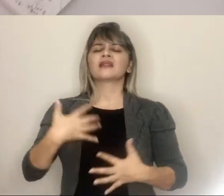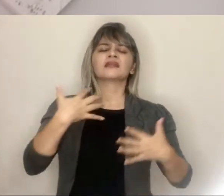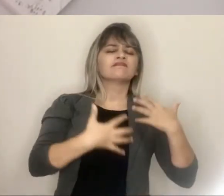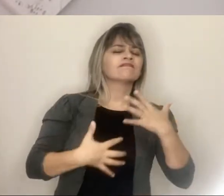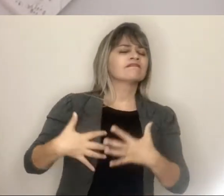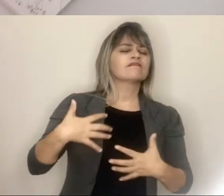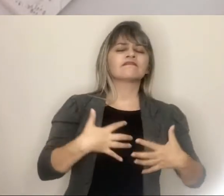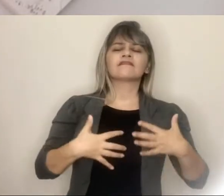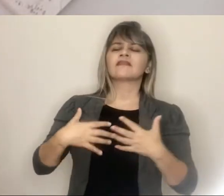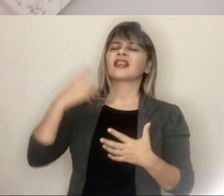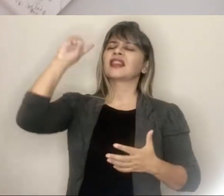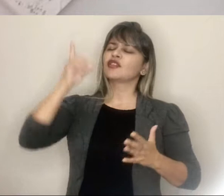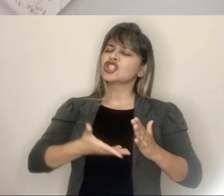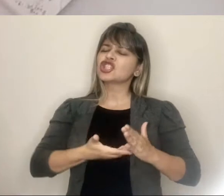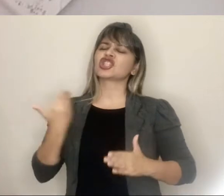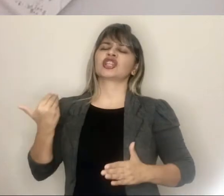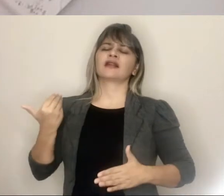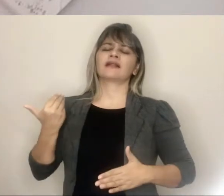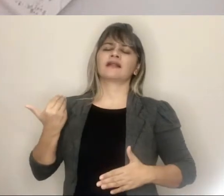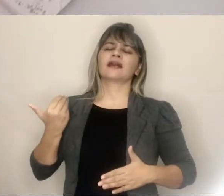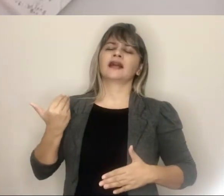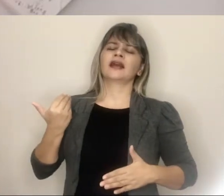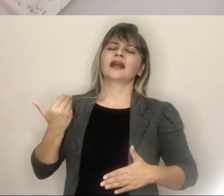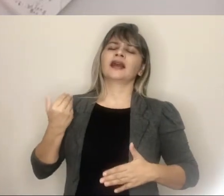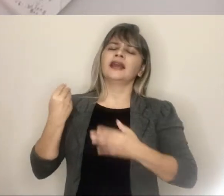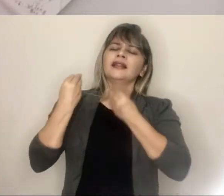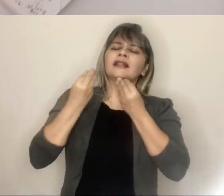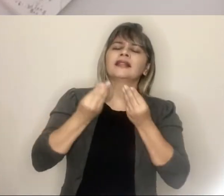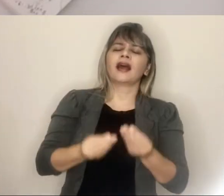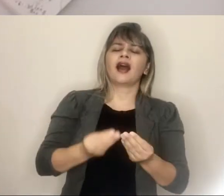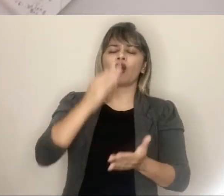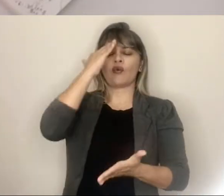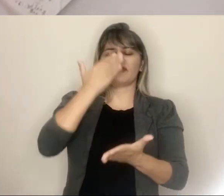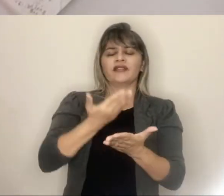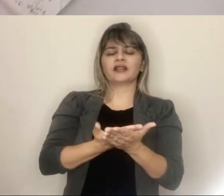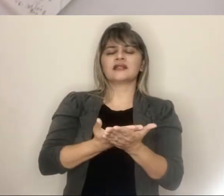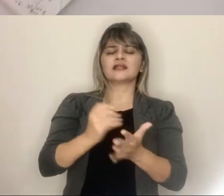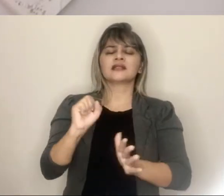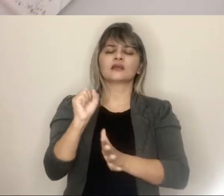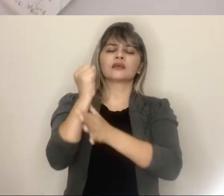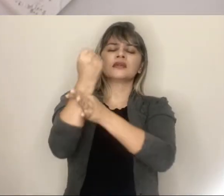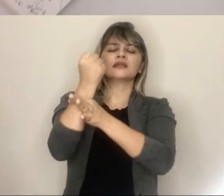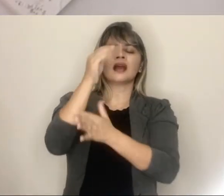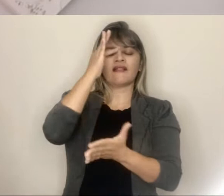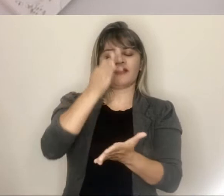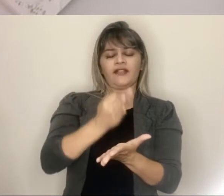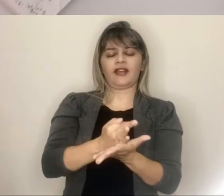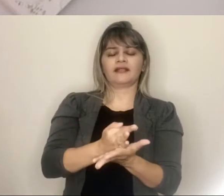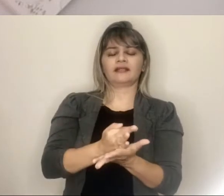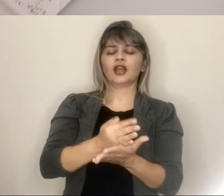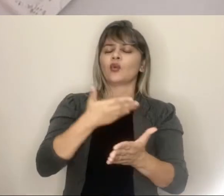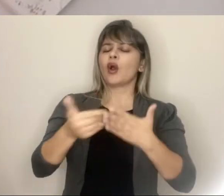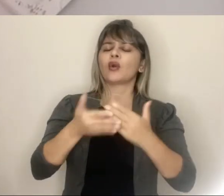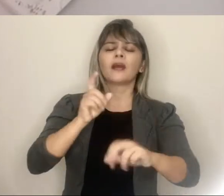tirar, ó Deus, qualquer medo, qualquer ansiedade que esteja se alojando no coração dos teus filhos e que tu venha, Senhor, nos